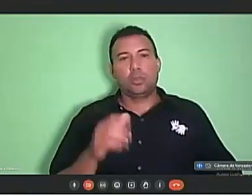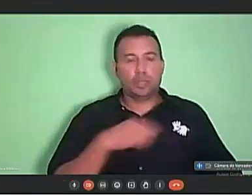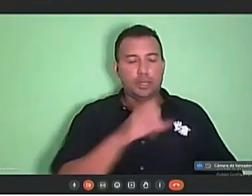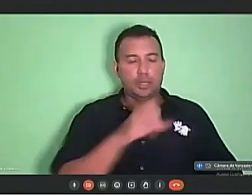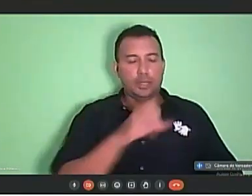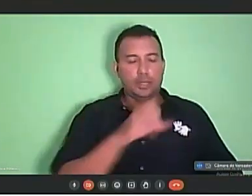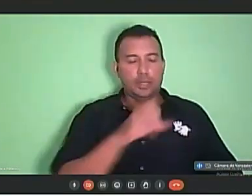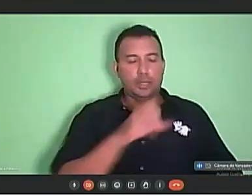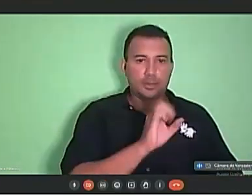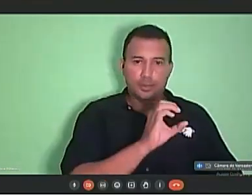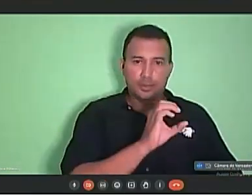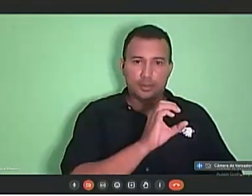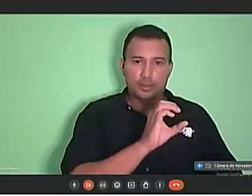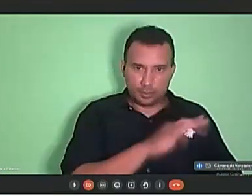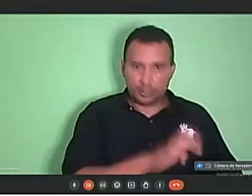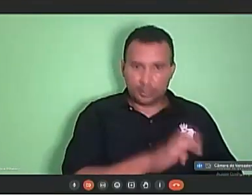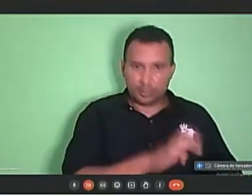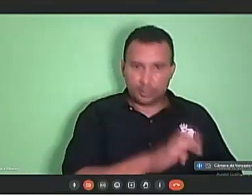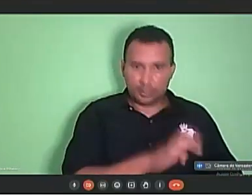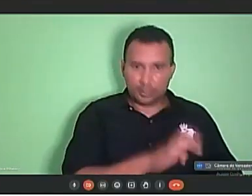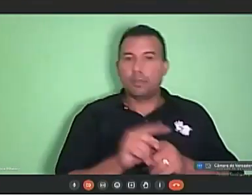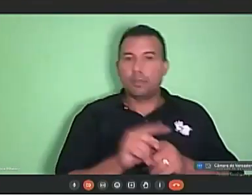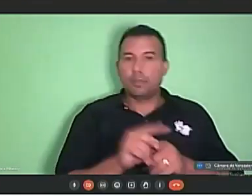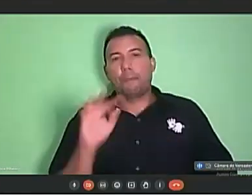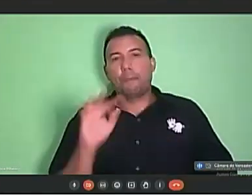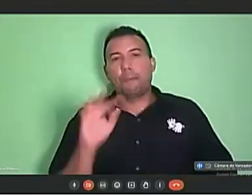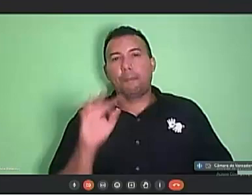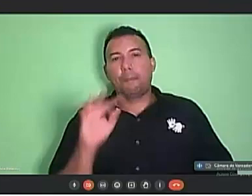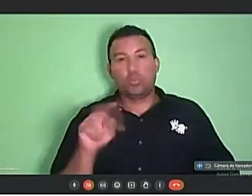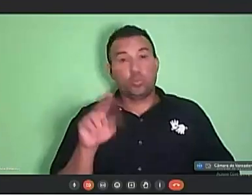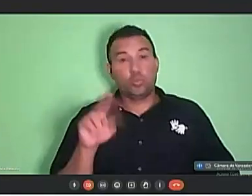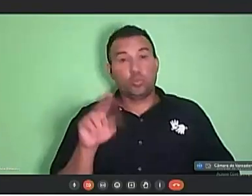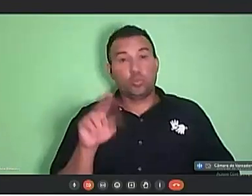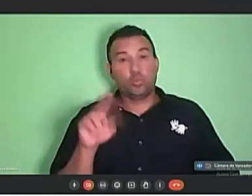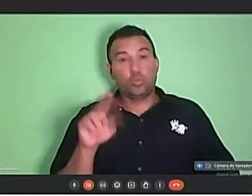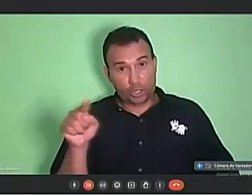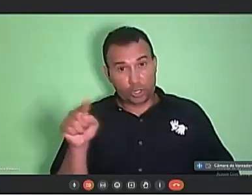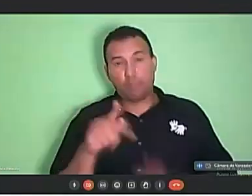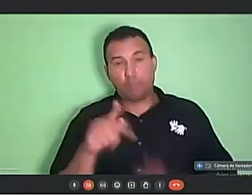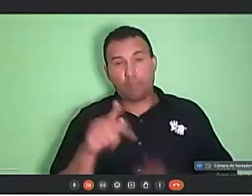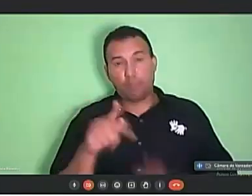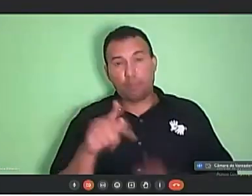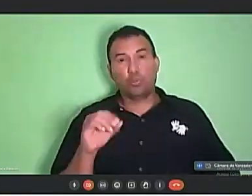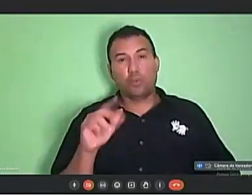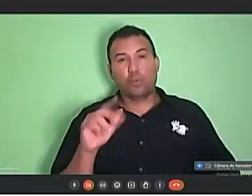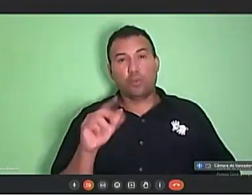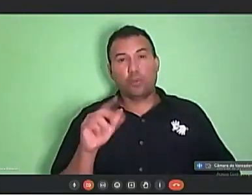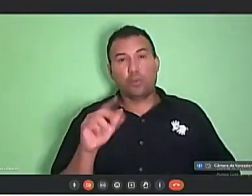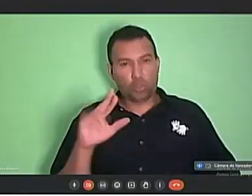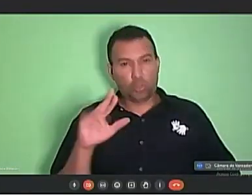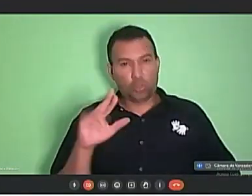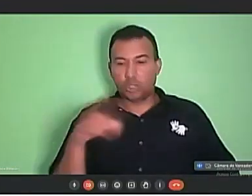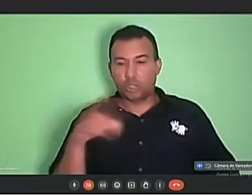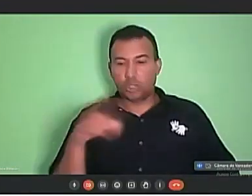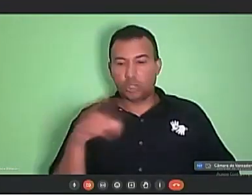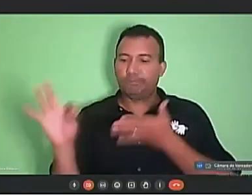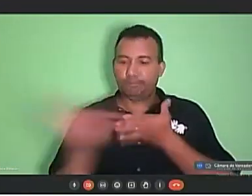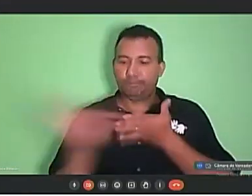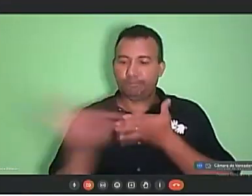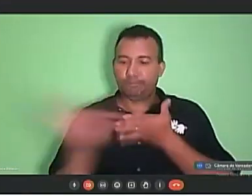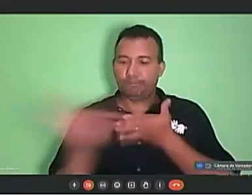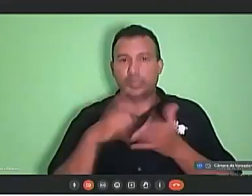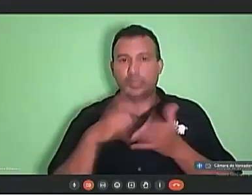os municípios de Porto União, União da Vitória e Porto Vitória e a Copel Geração. A Copel Geração e Transmissão foi a patrocinadora desses estudos na